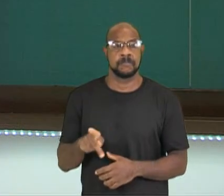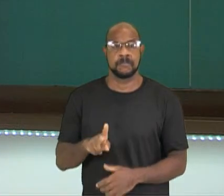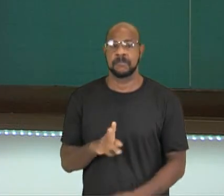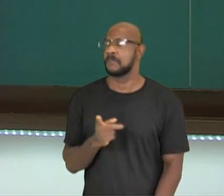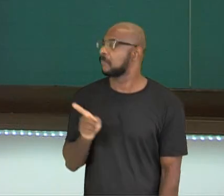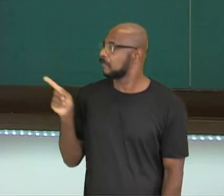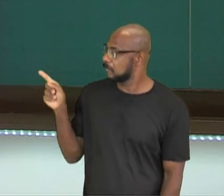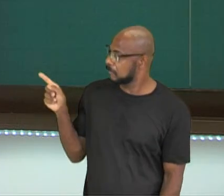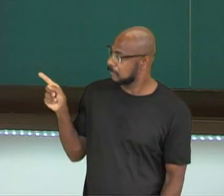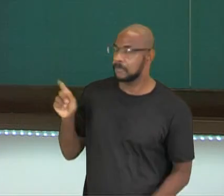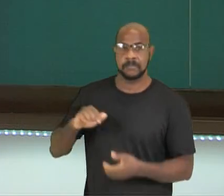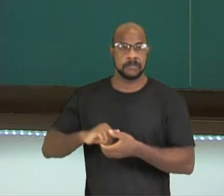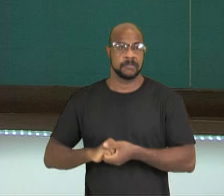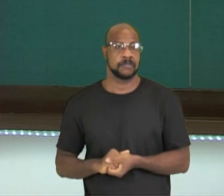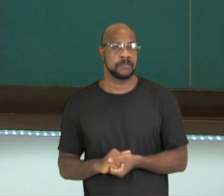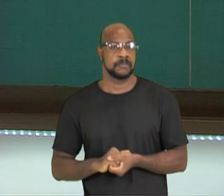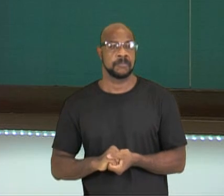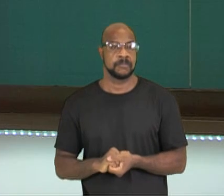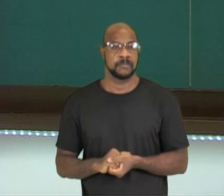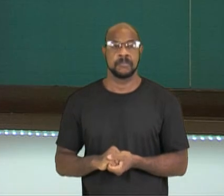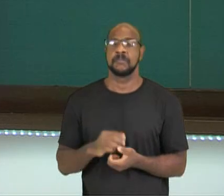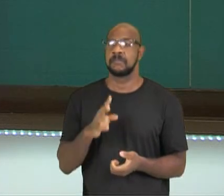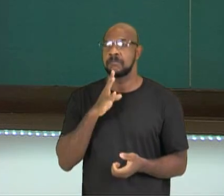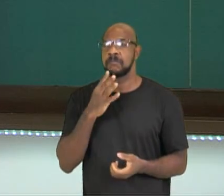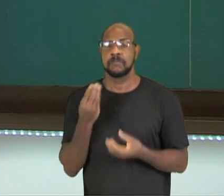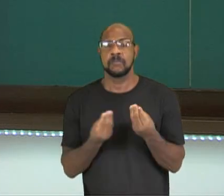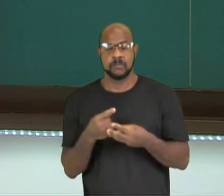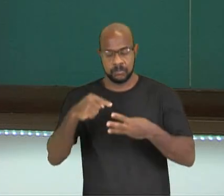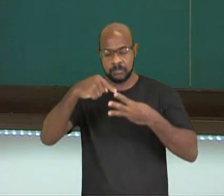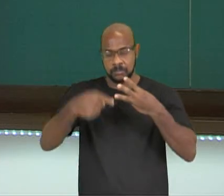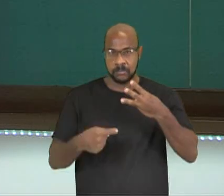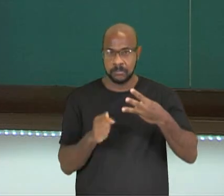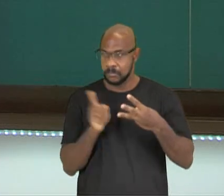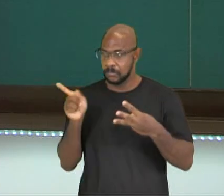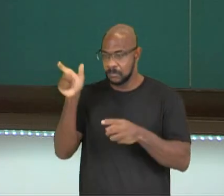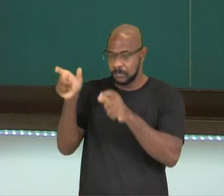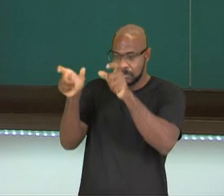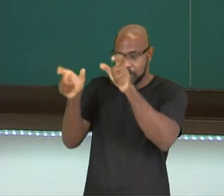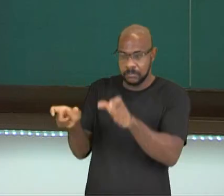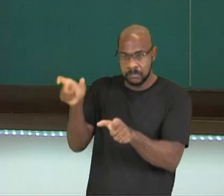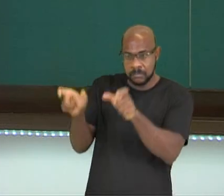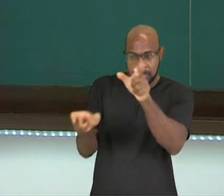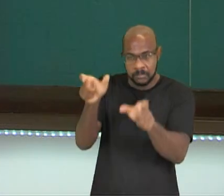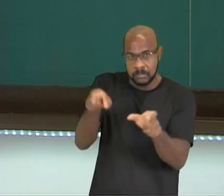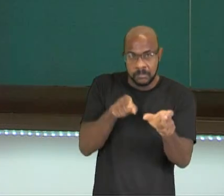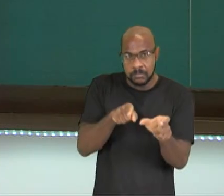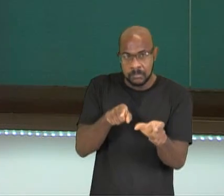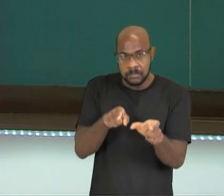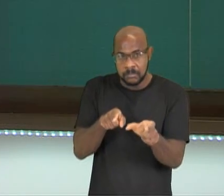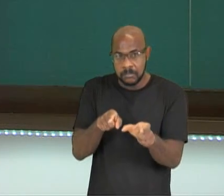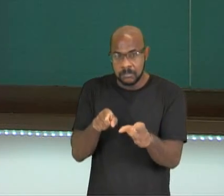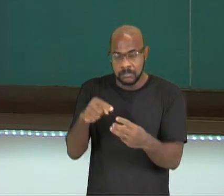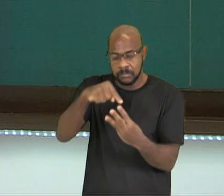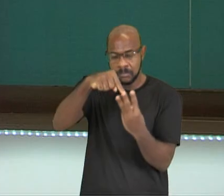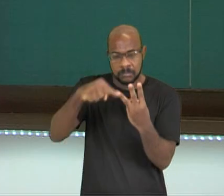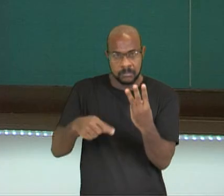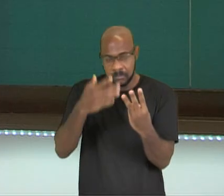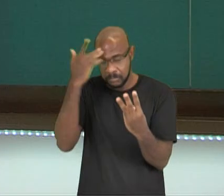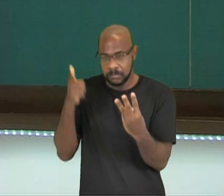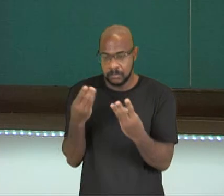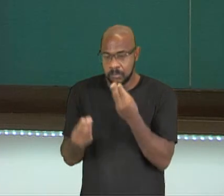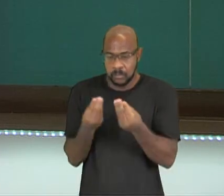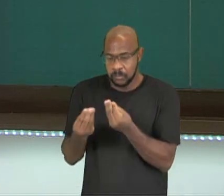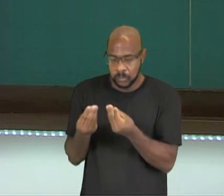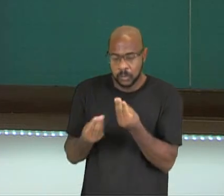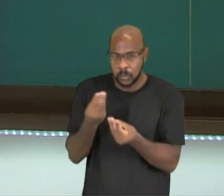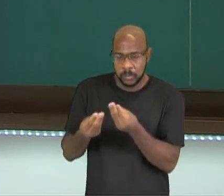Jurandir Ross. Então, vamos conhecer como eles organizaram, a partir dos seus estudos, a divisão ali do relevo